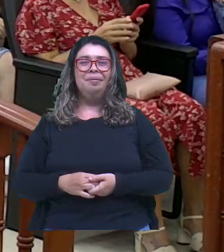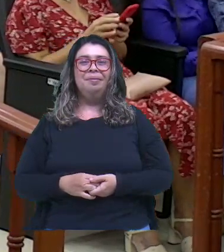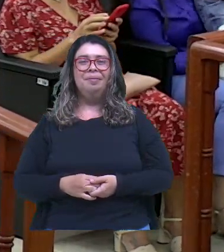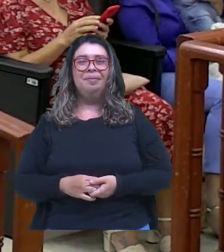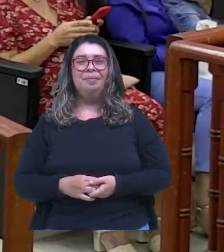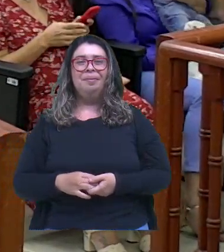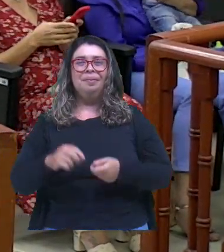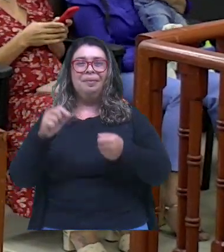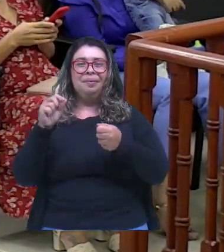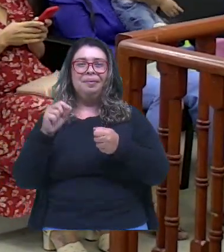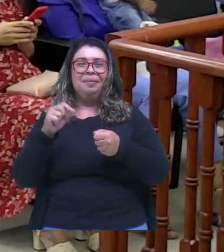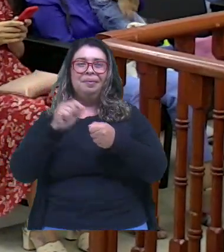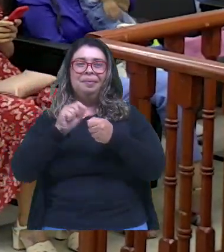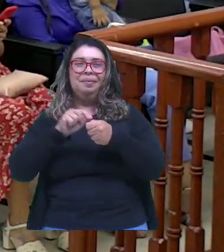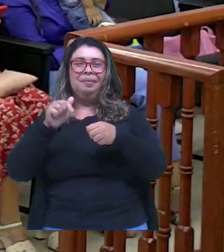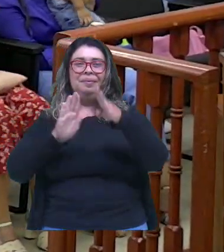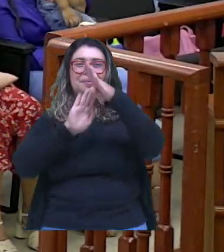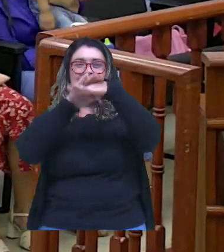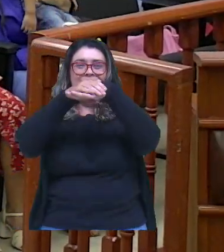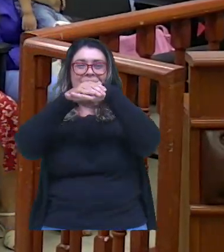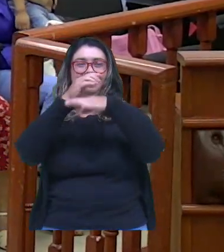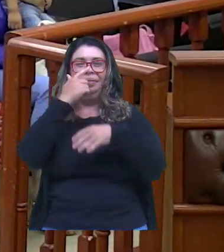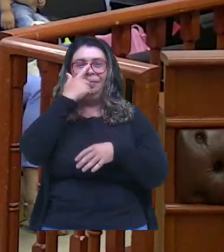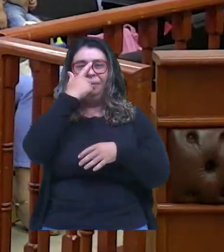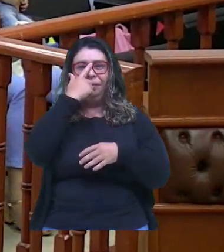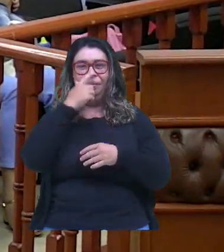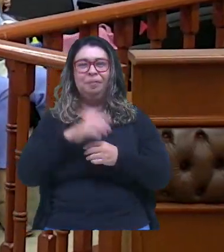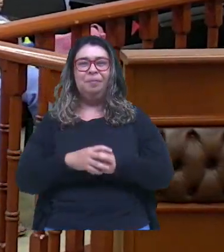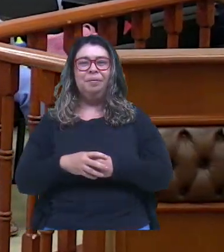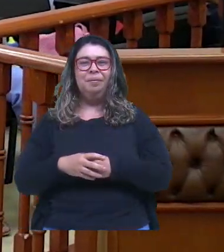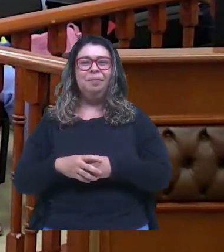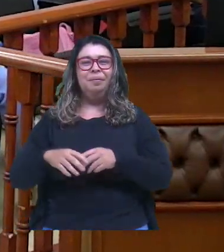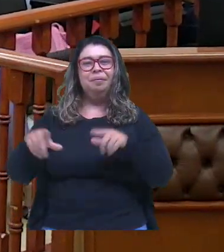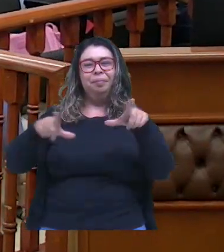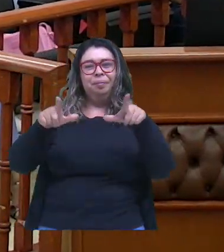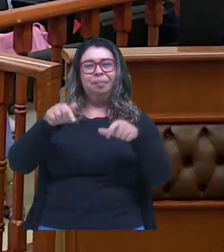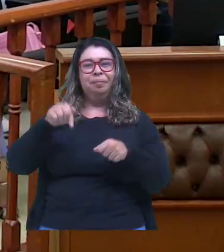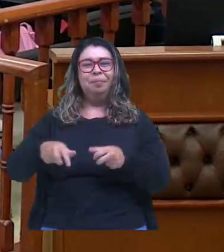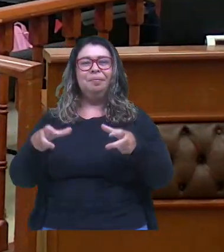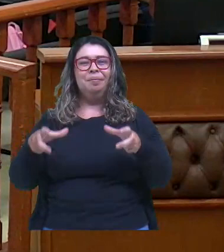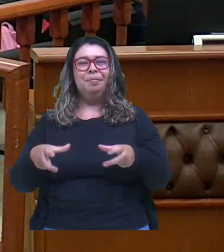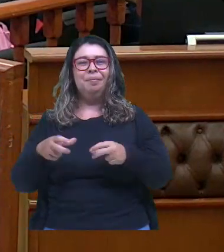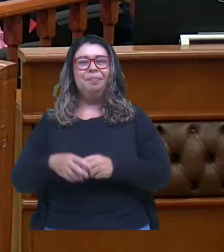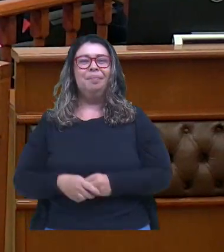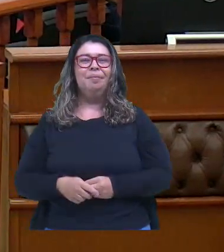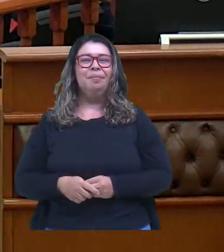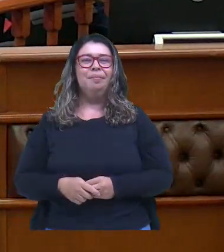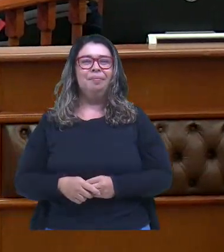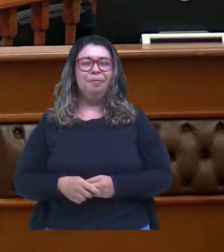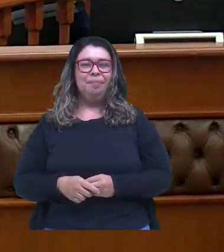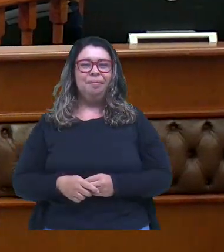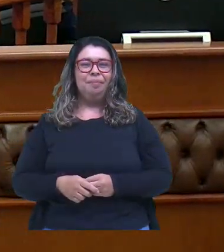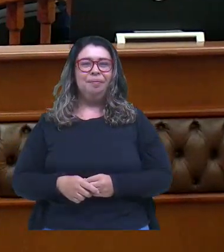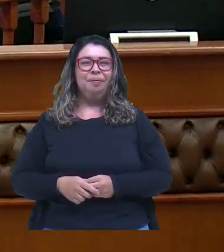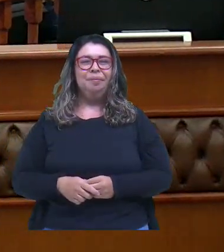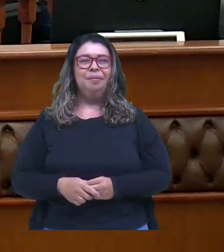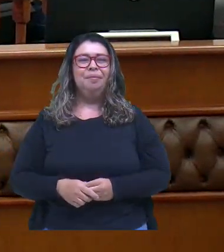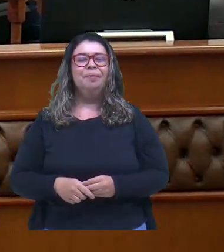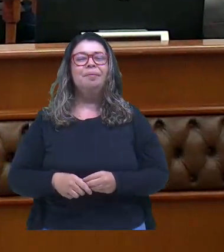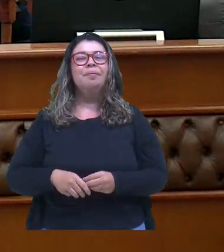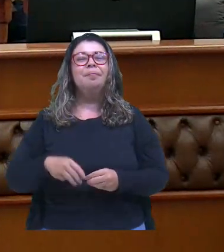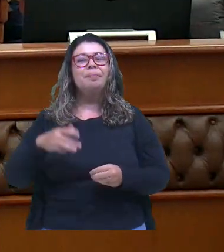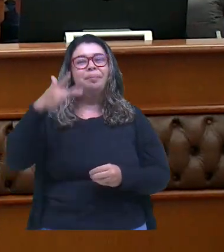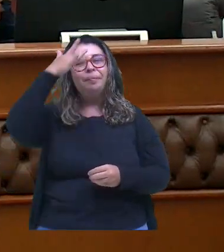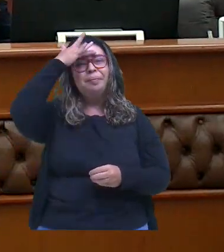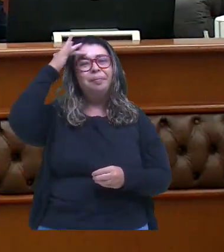que me foi proposta nessa noite. Aos demais serventuários aqui presentes, aos demais munícipes, agradeço a presença